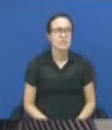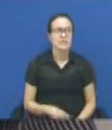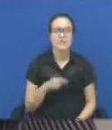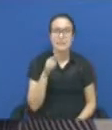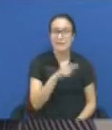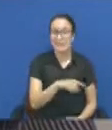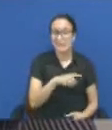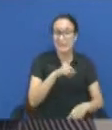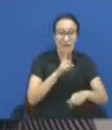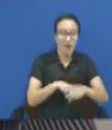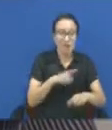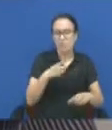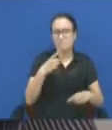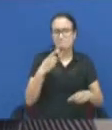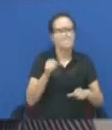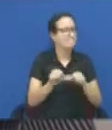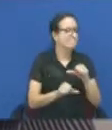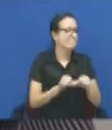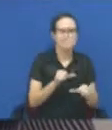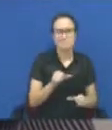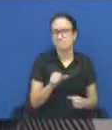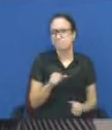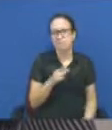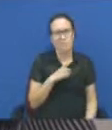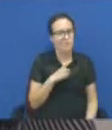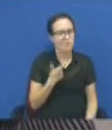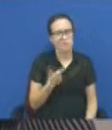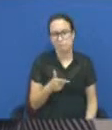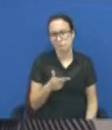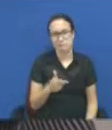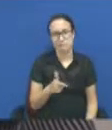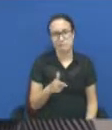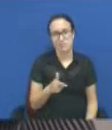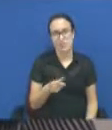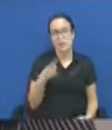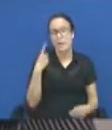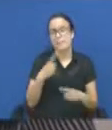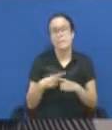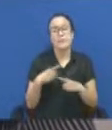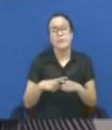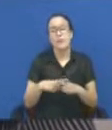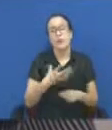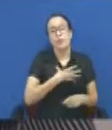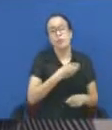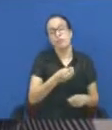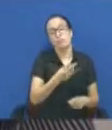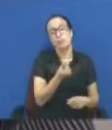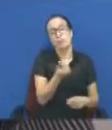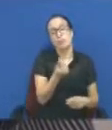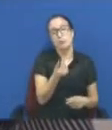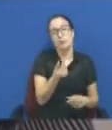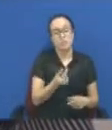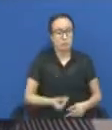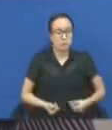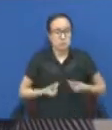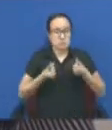hoje na minha consciência também, na minha concepção não muda. Porque o filho do rico pode ter oportunidade e o filho do trabalhador